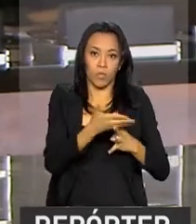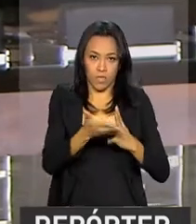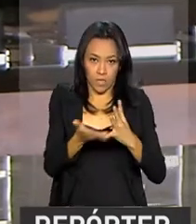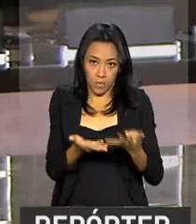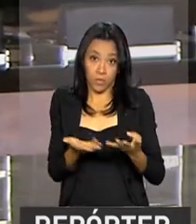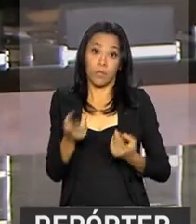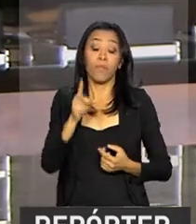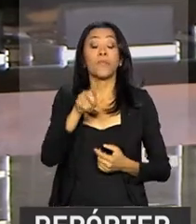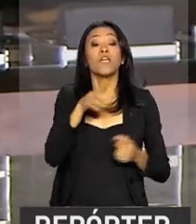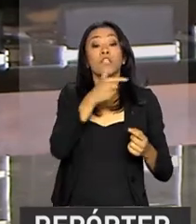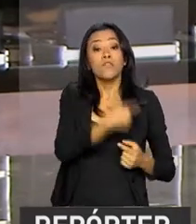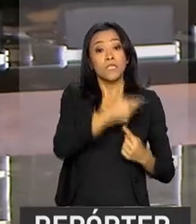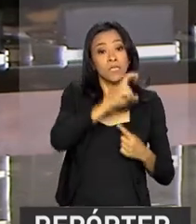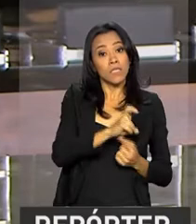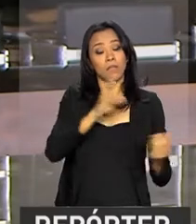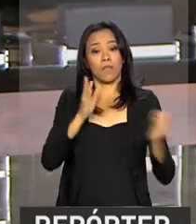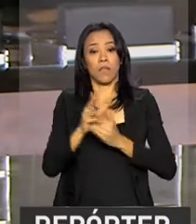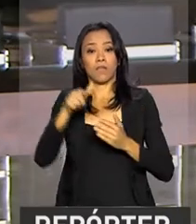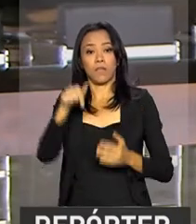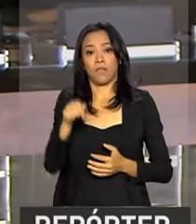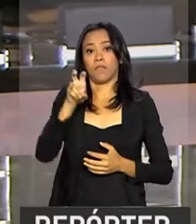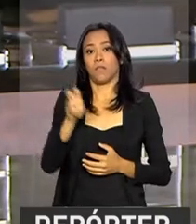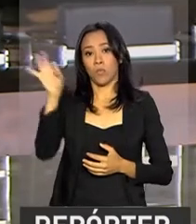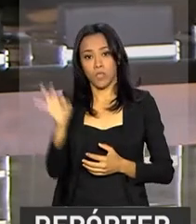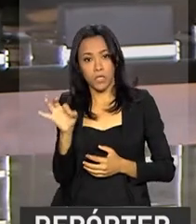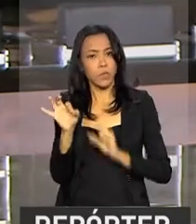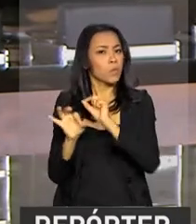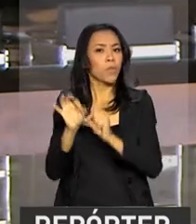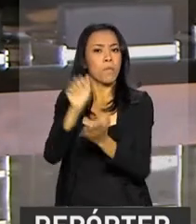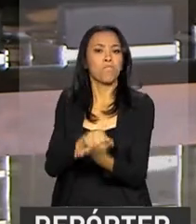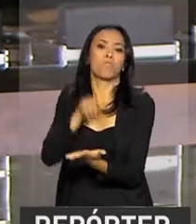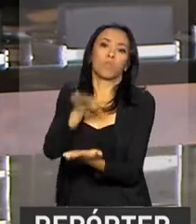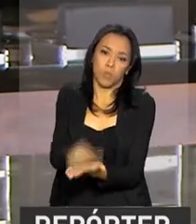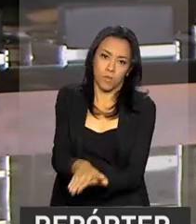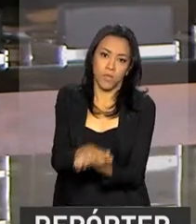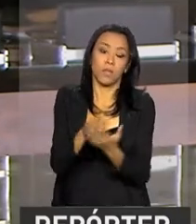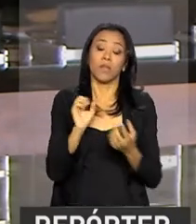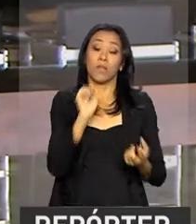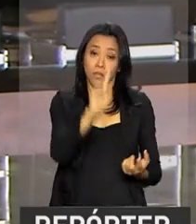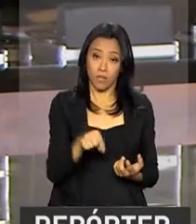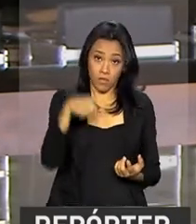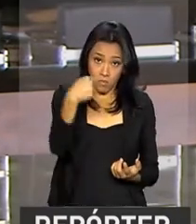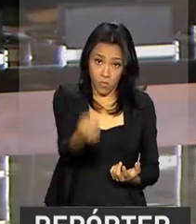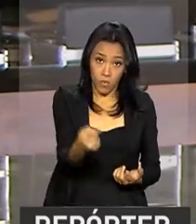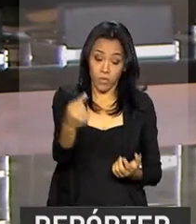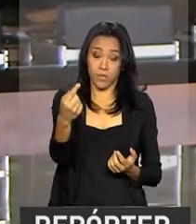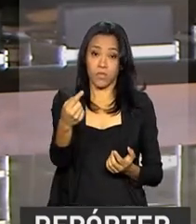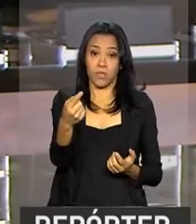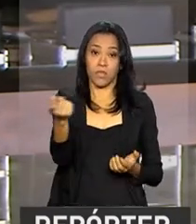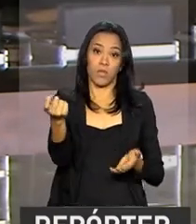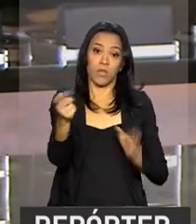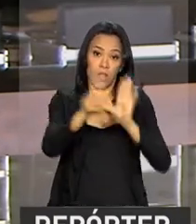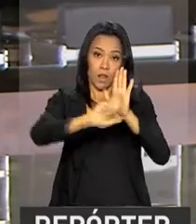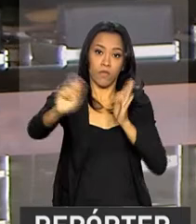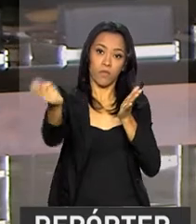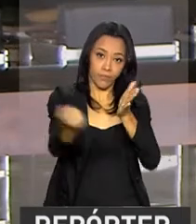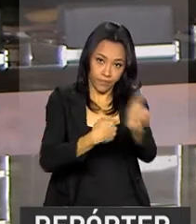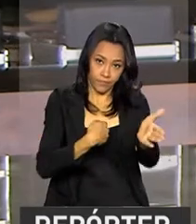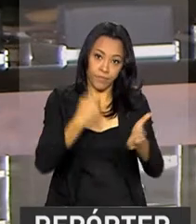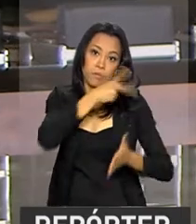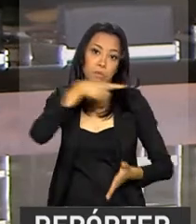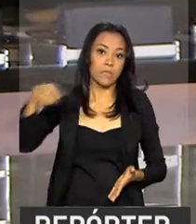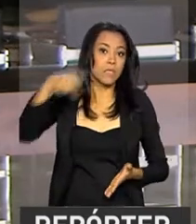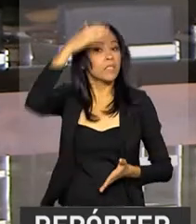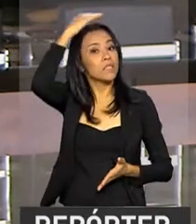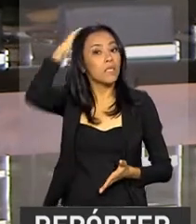25% a 70% para as multas. Bom, após a sanção, com a sanção do presidente Michel Temer,